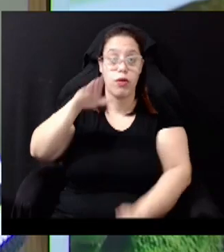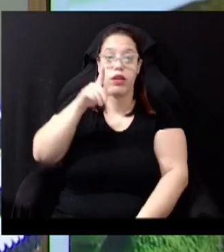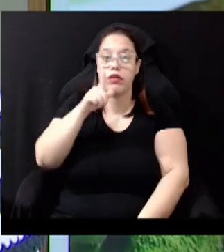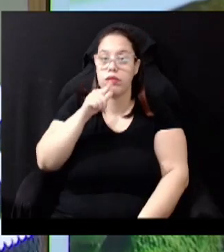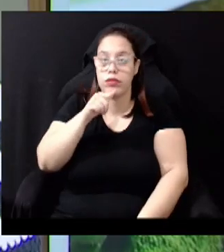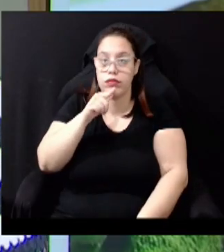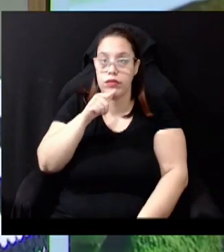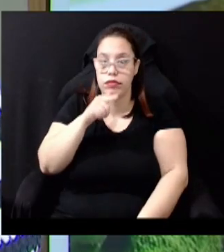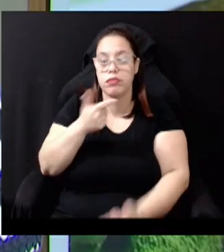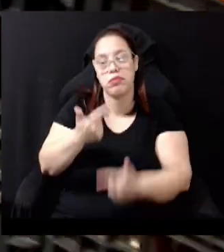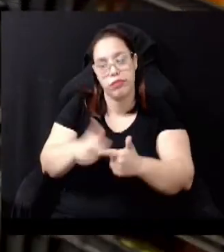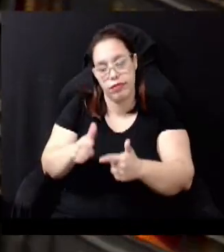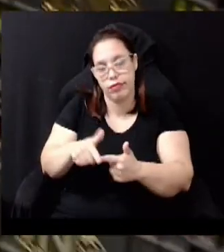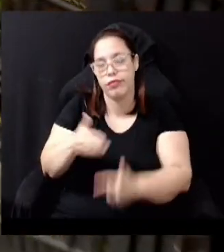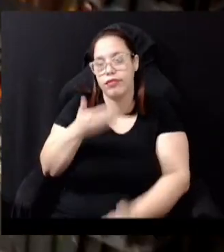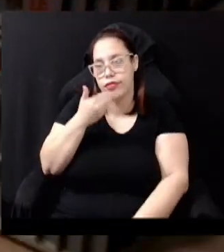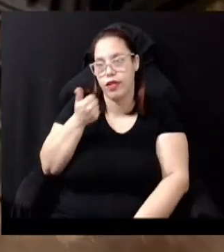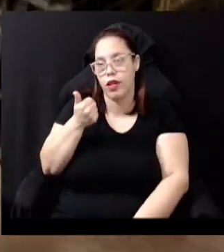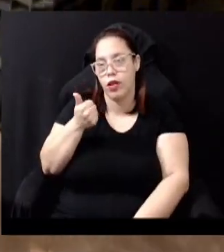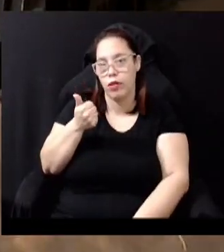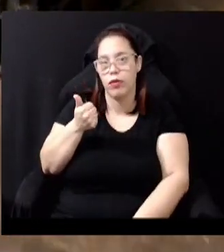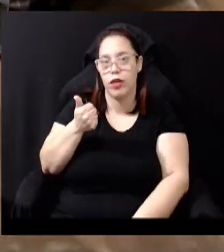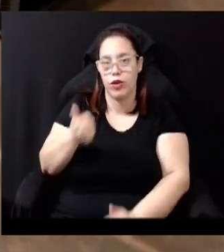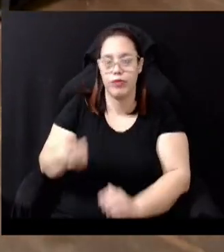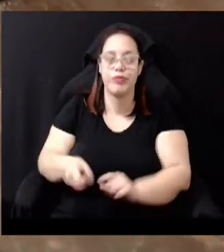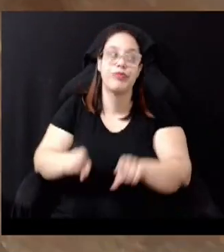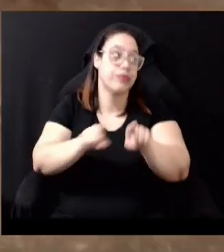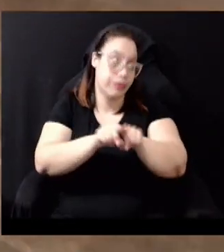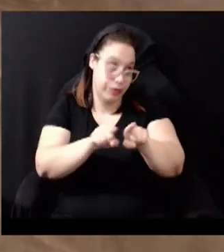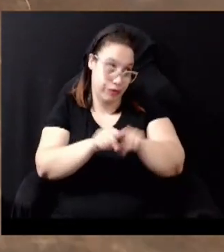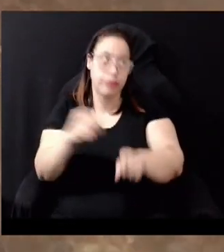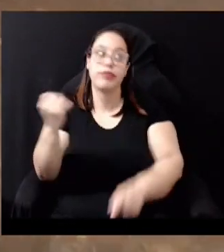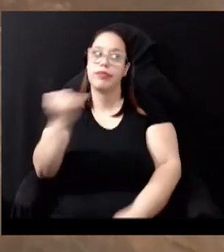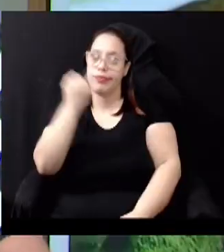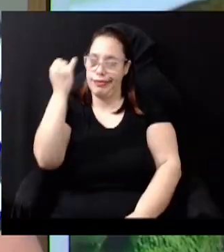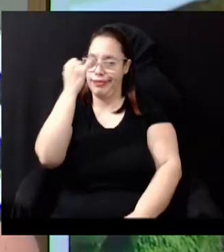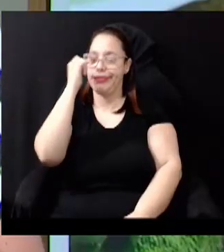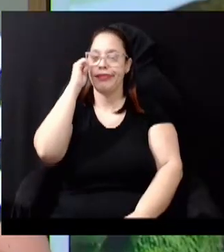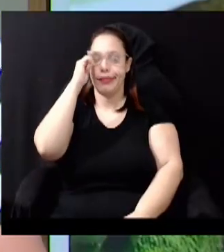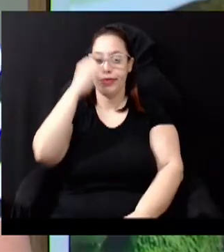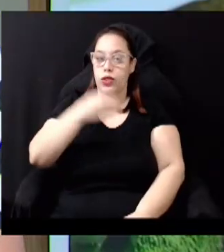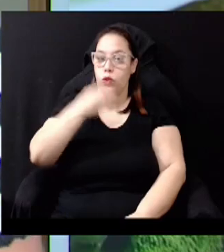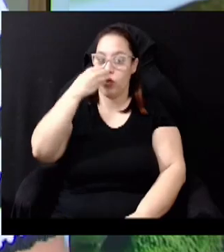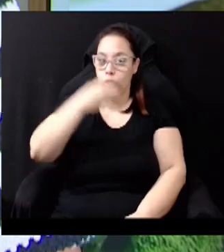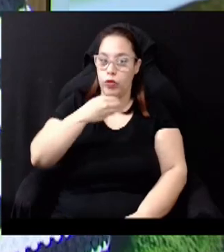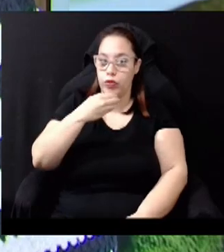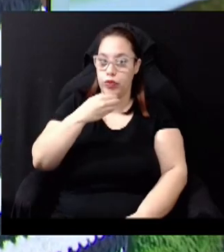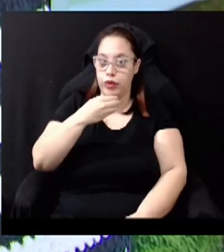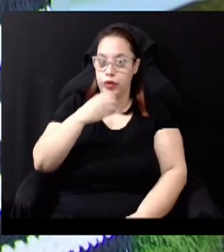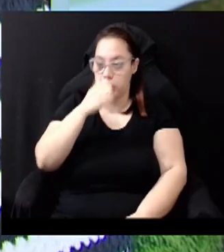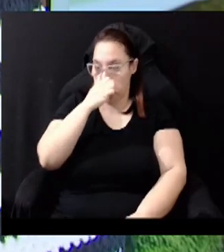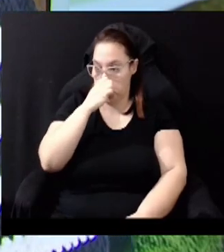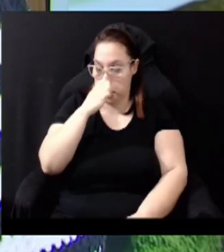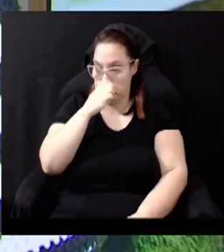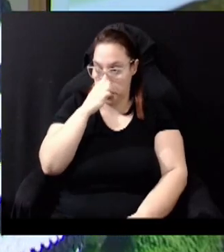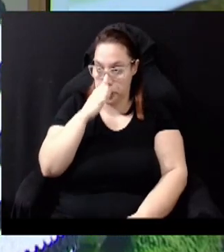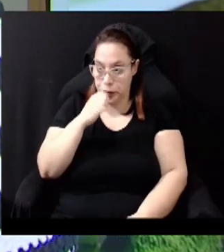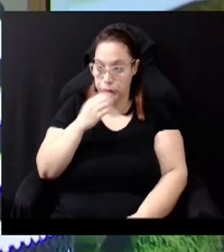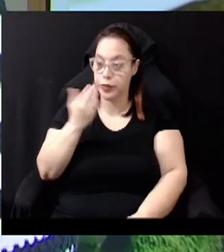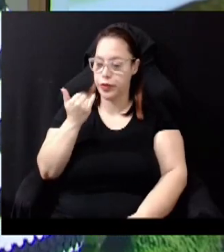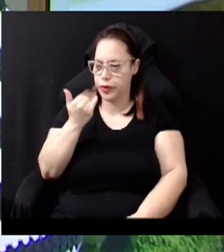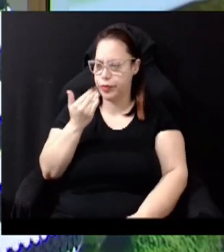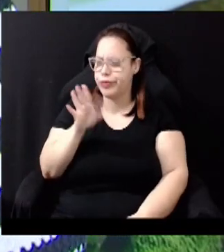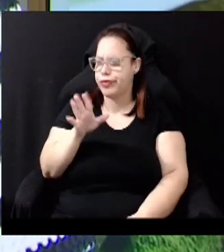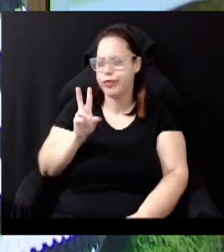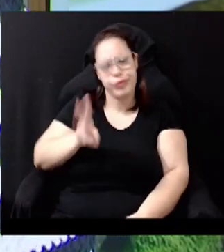consequentemente, menor o valor calórico. Também é importante saber que fruta evitar agora. A gente, na verdade, quando vai falar de alimentação, a gente sempre trabalha